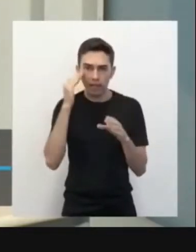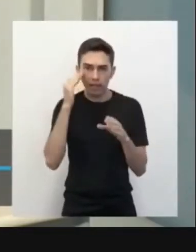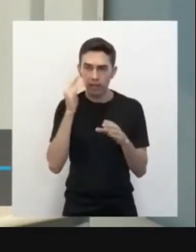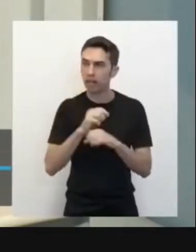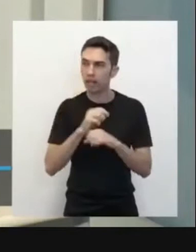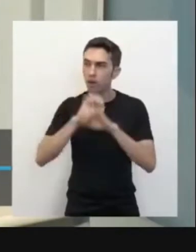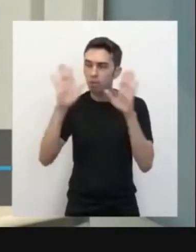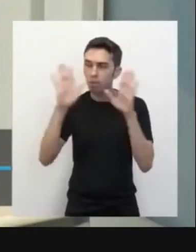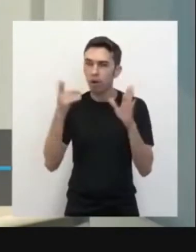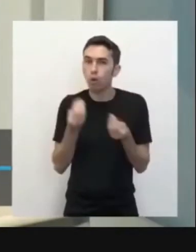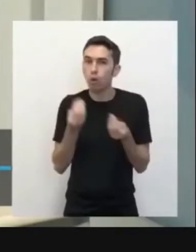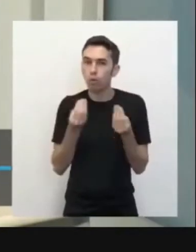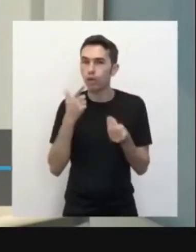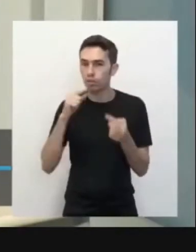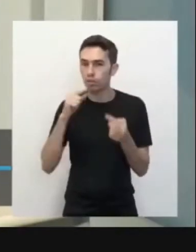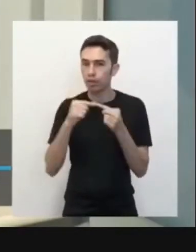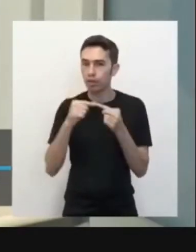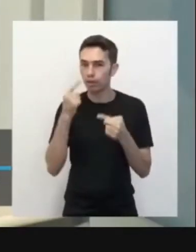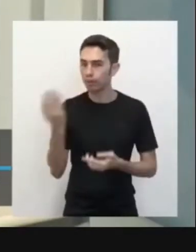percussão. Espero que vocês gostem.